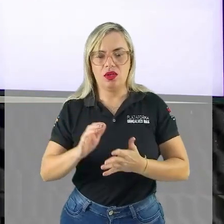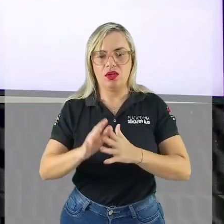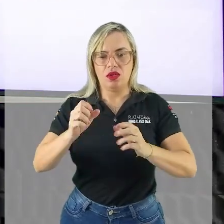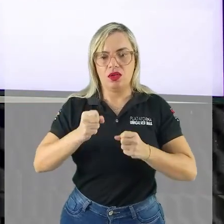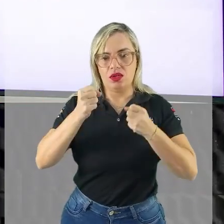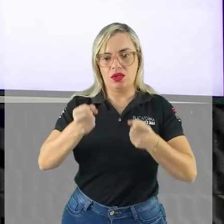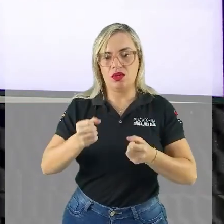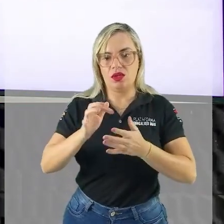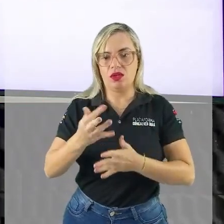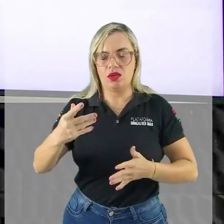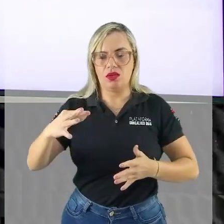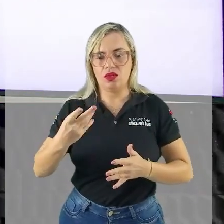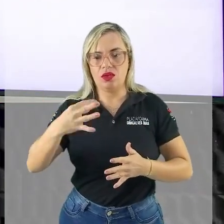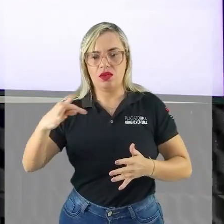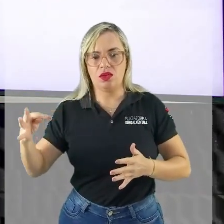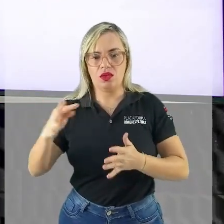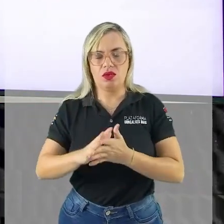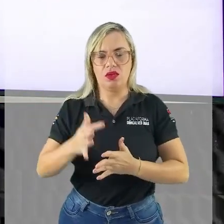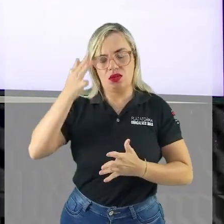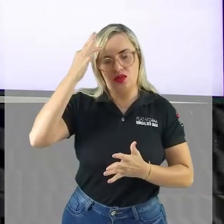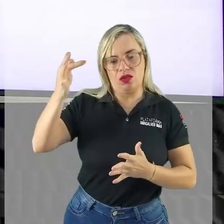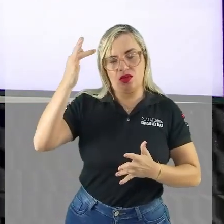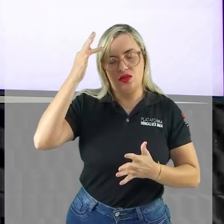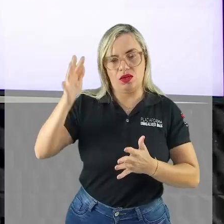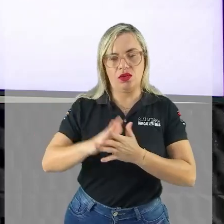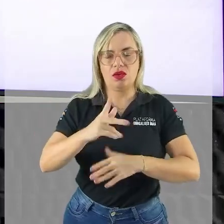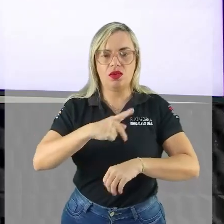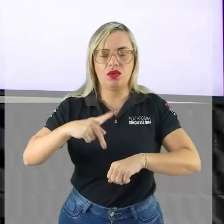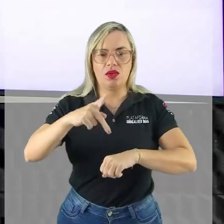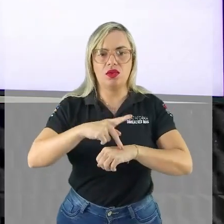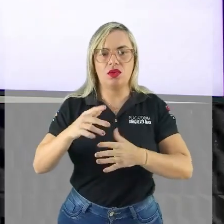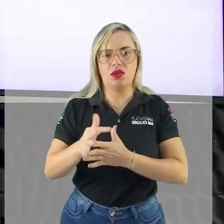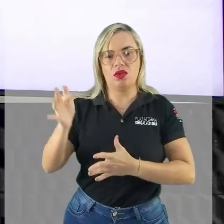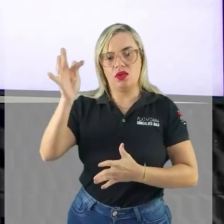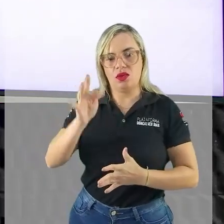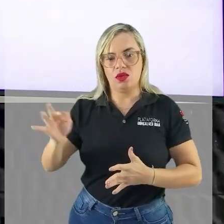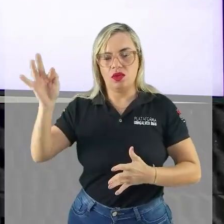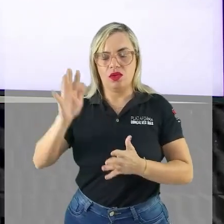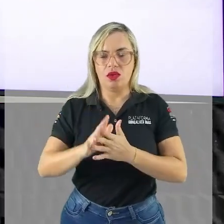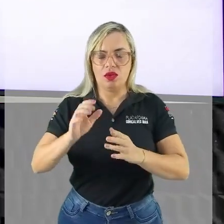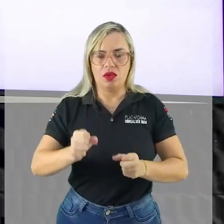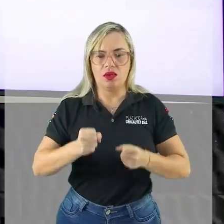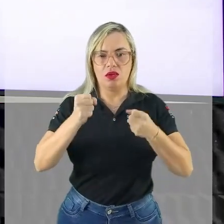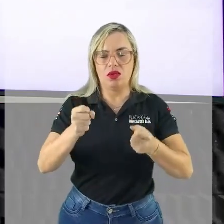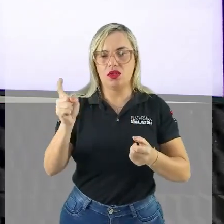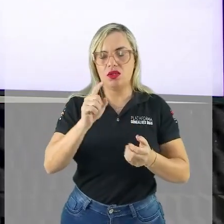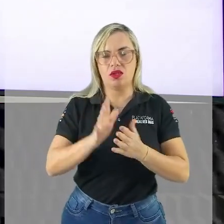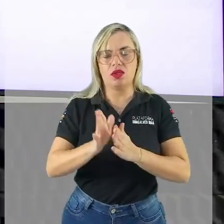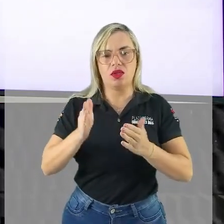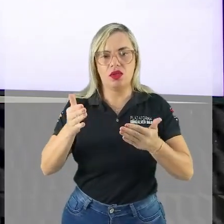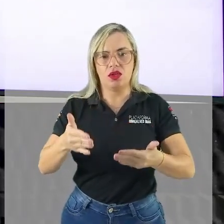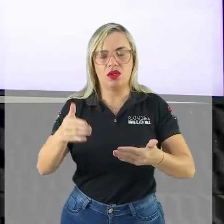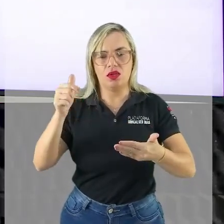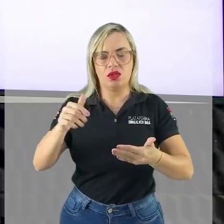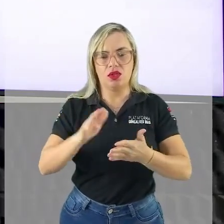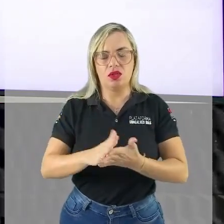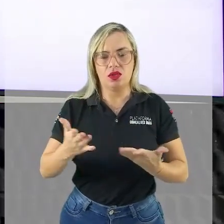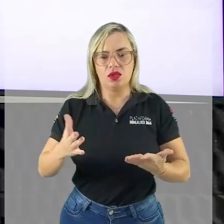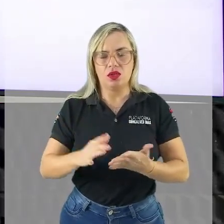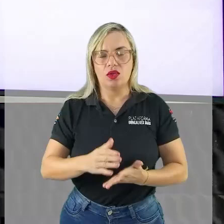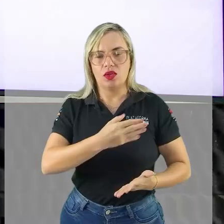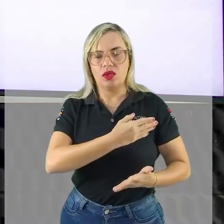filósofo francês, ele diz, entre outras coisas, aqui de maneira bem sucinta, que o poder não está centrado somente nas mãos do